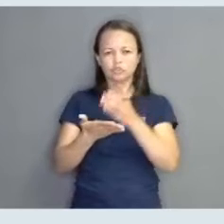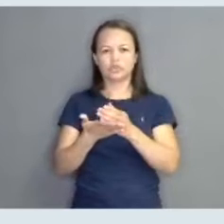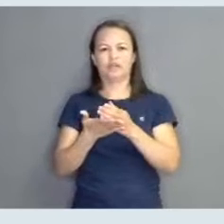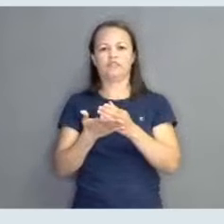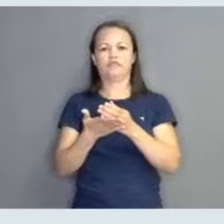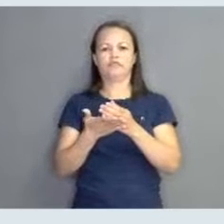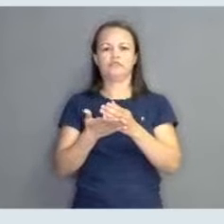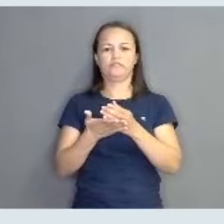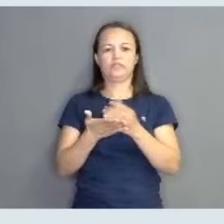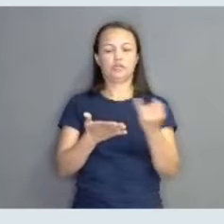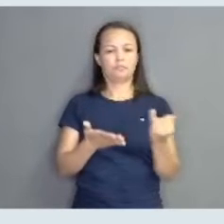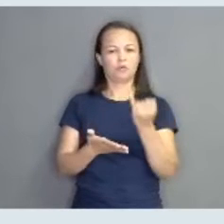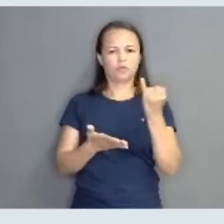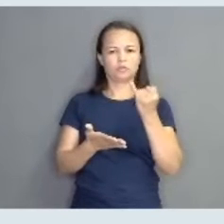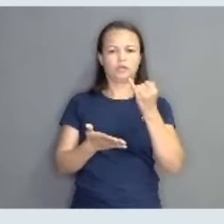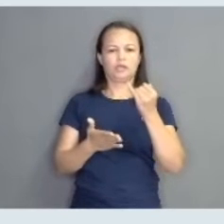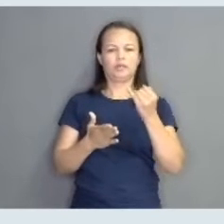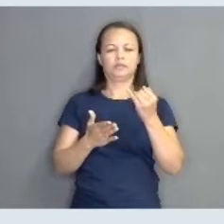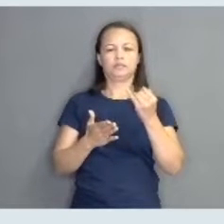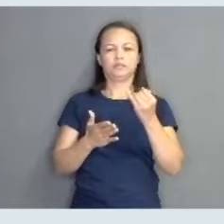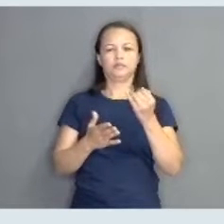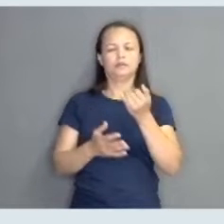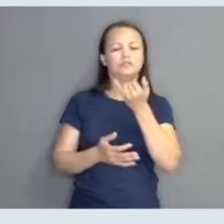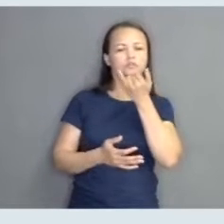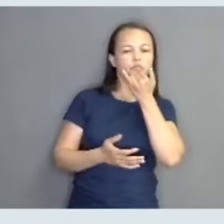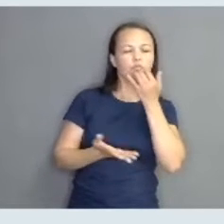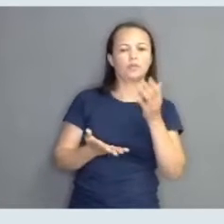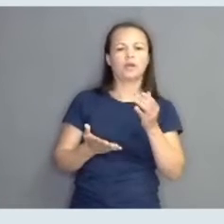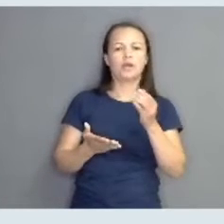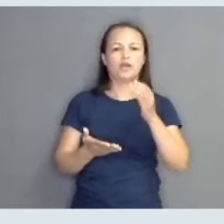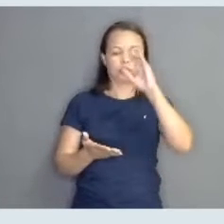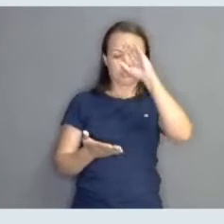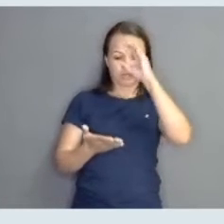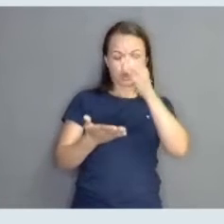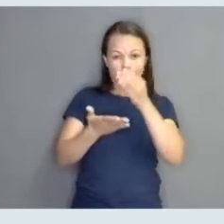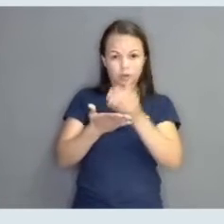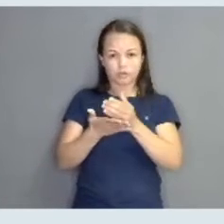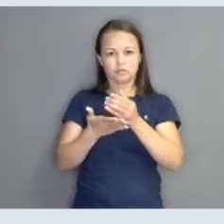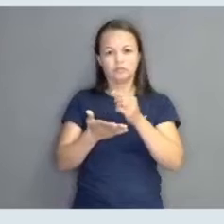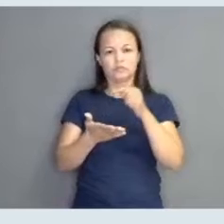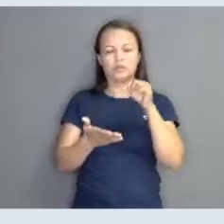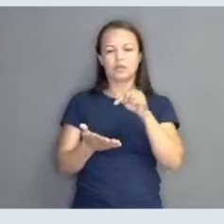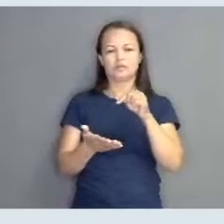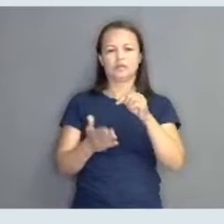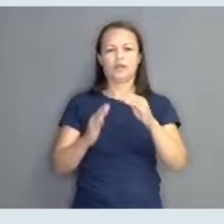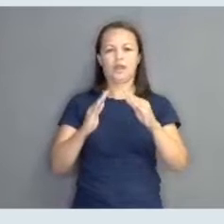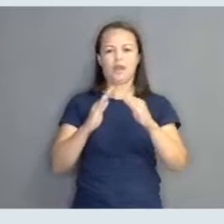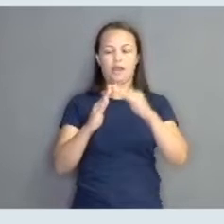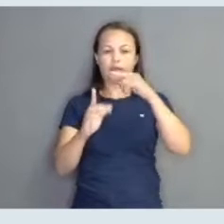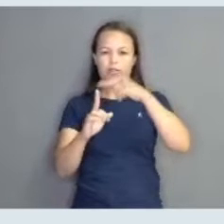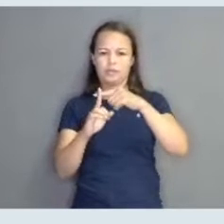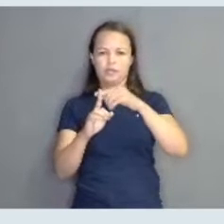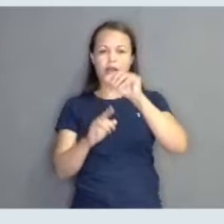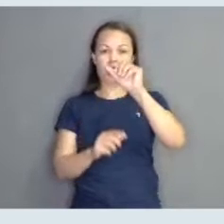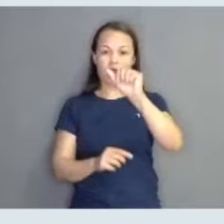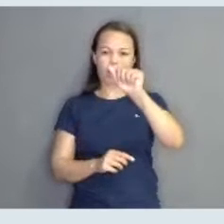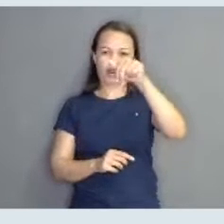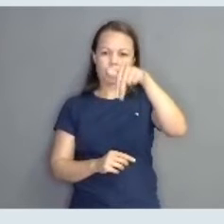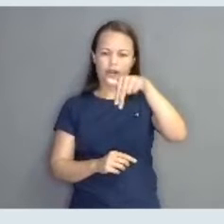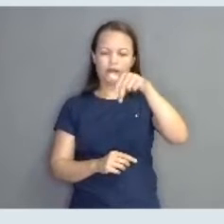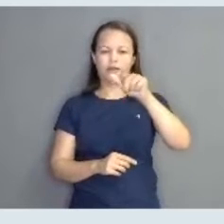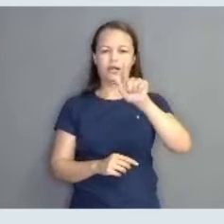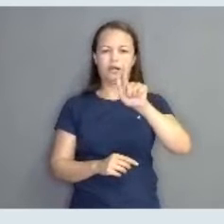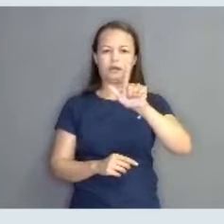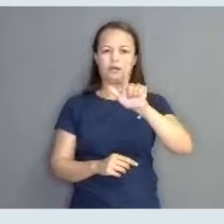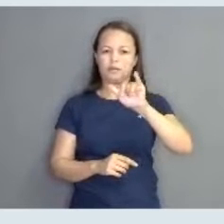Católica. Tá? Perdão, chefe supremo da Igreja Anglicana. Igreja